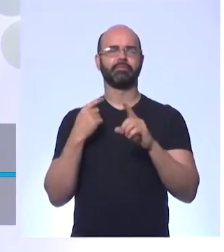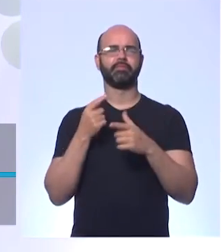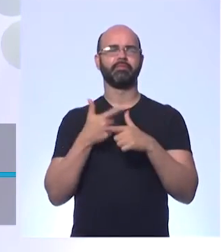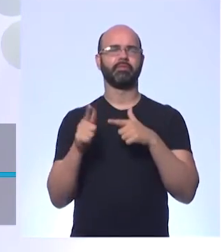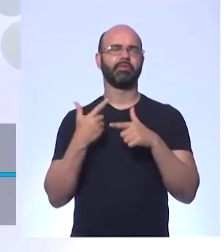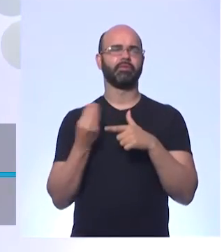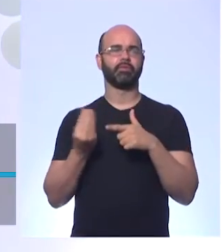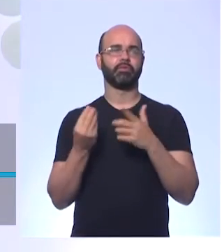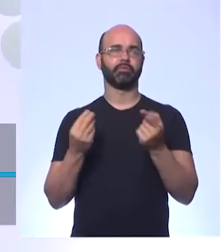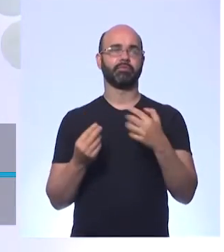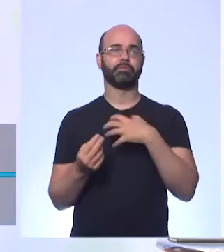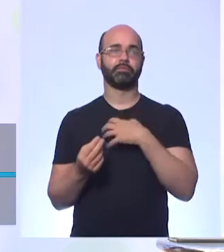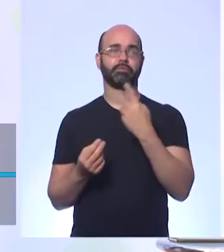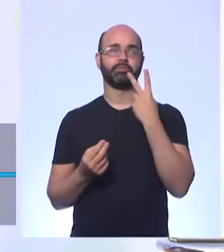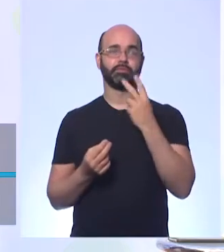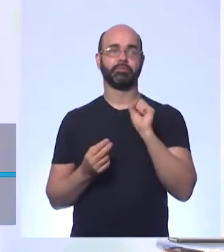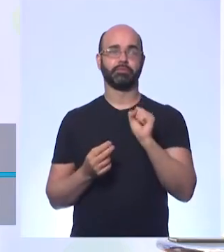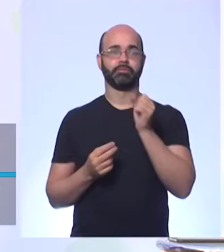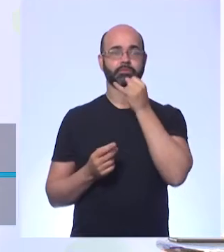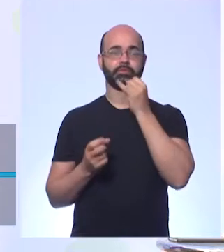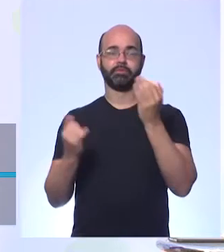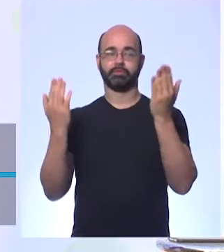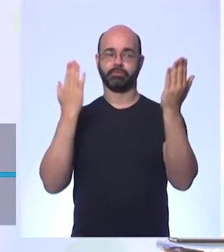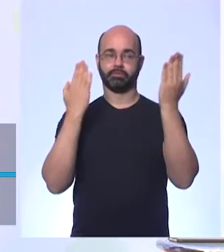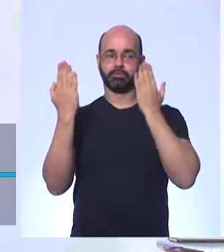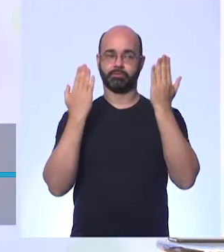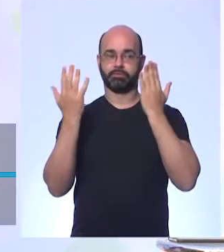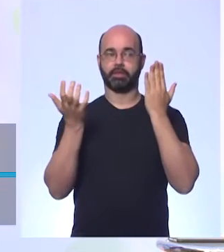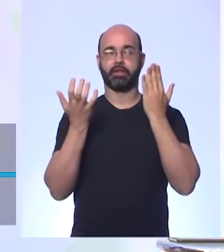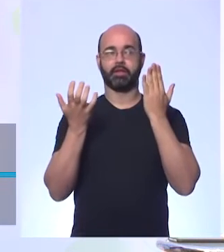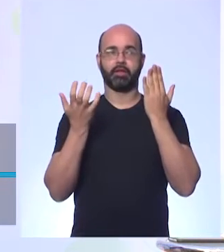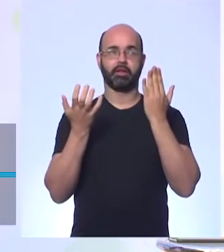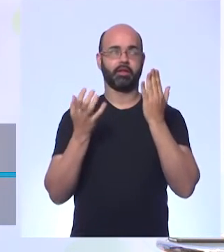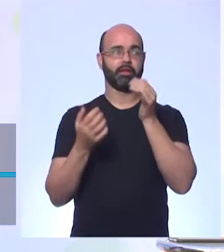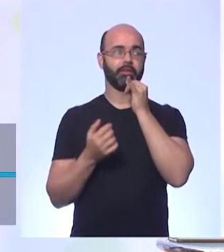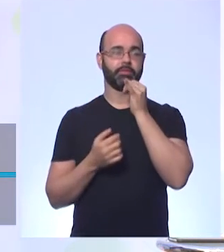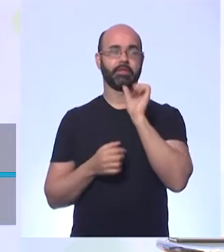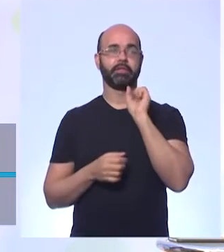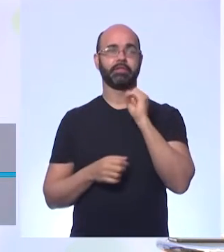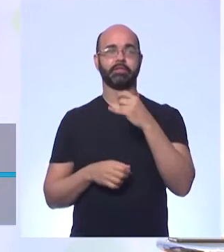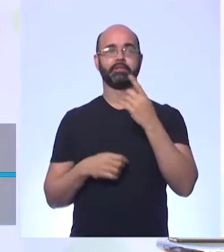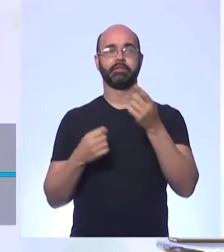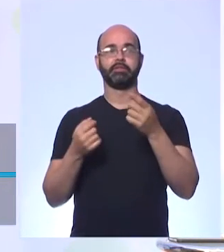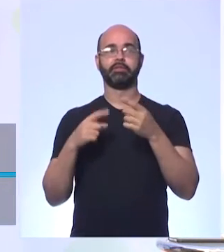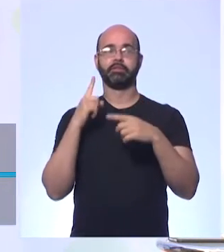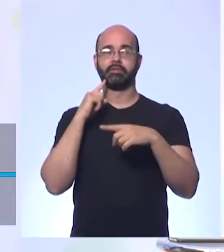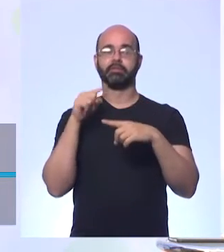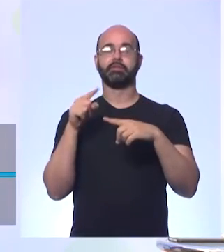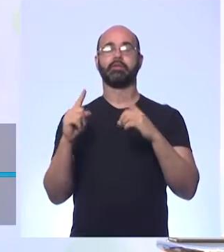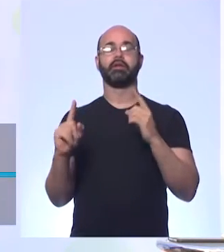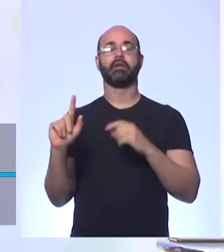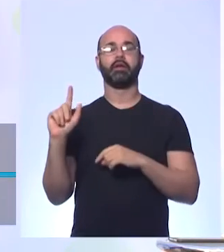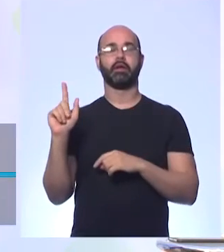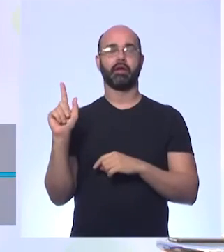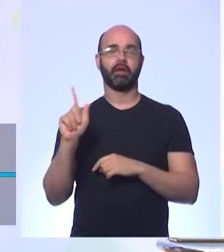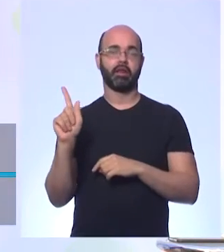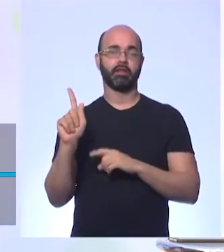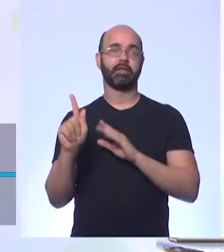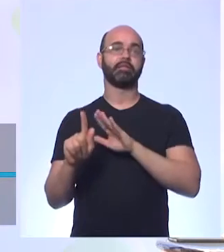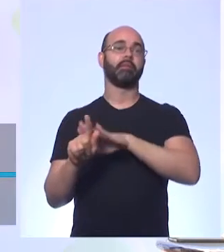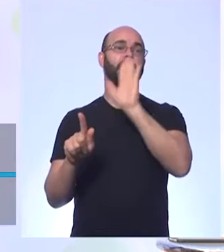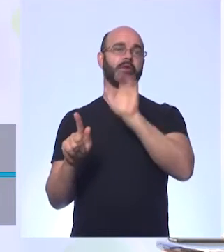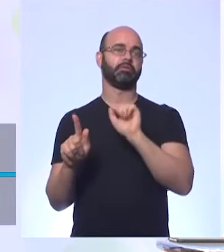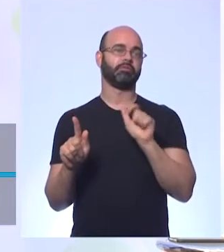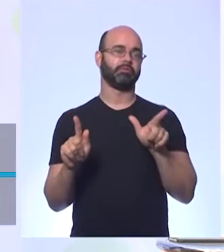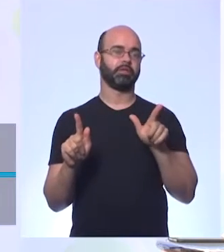você fazer isso. Quando você quer comparar, quando você quer saber quanto uma grandeza é maior que a outra, quantas vezes uma